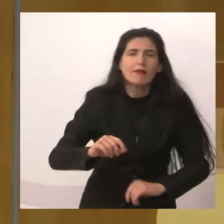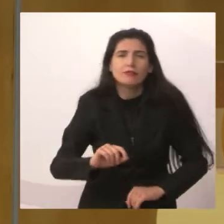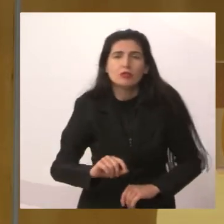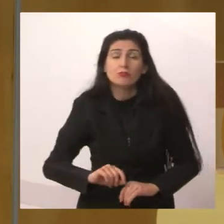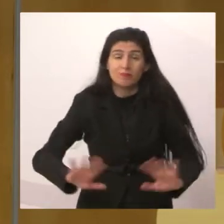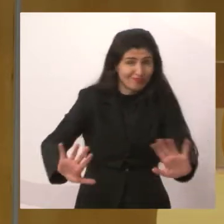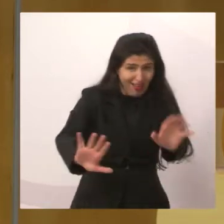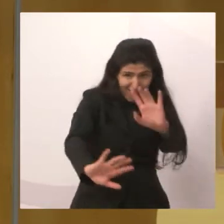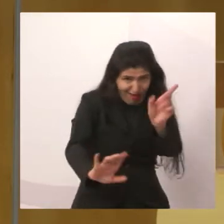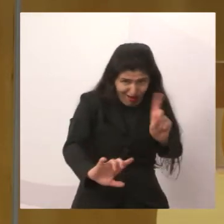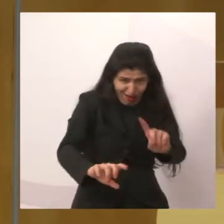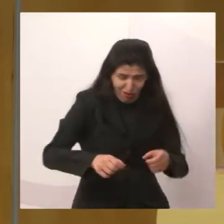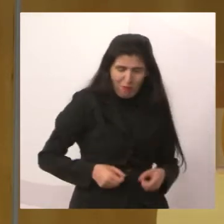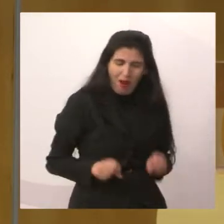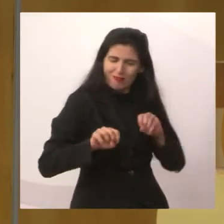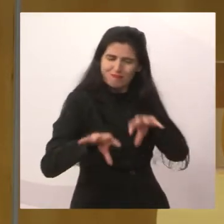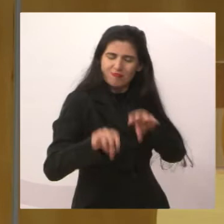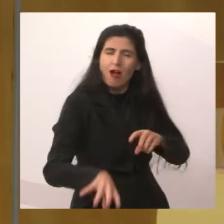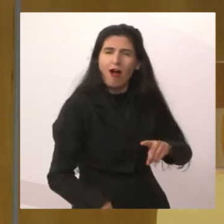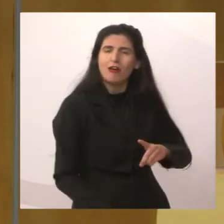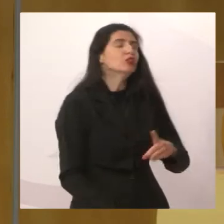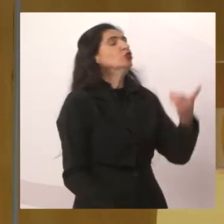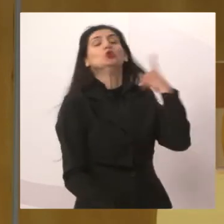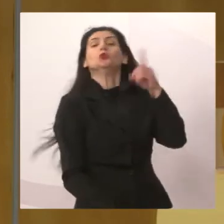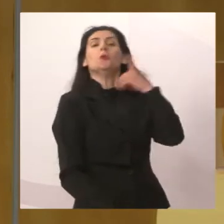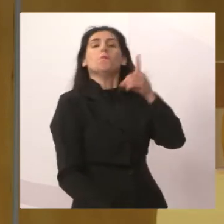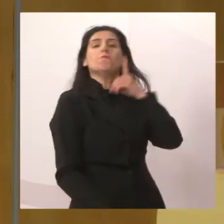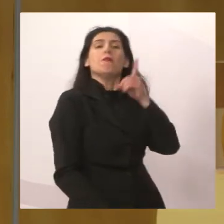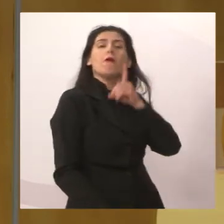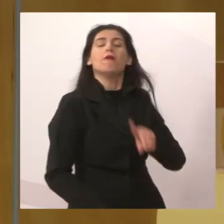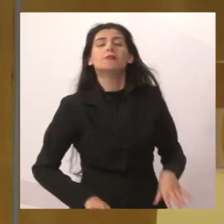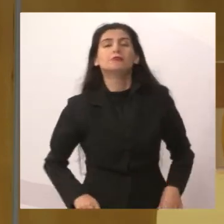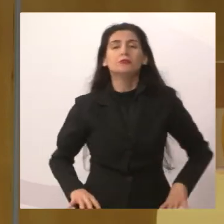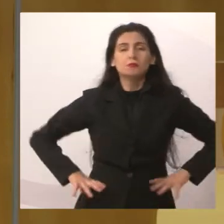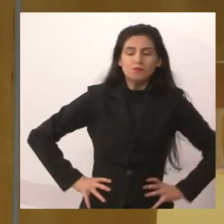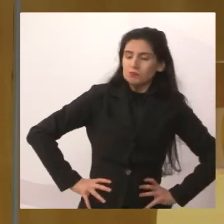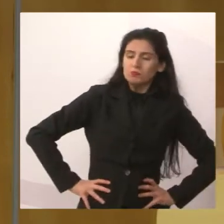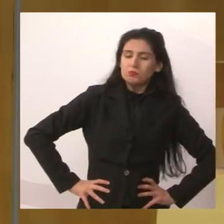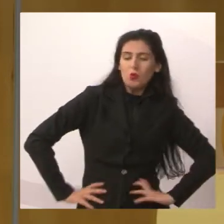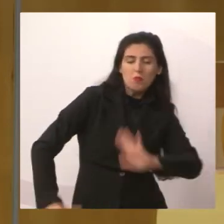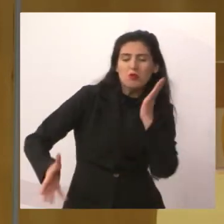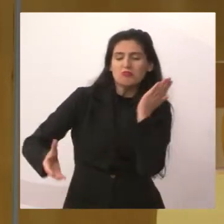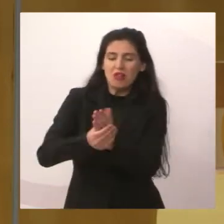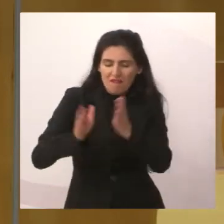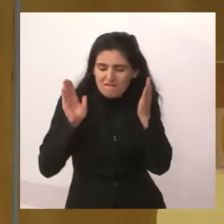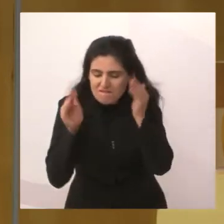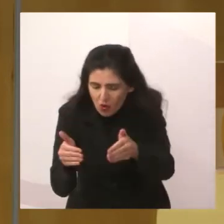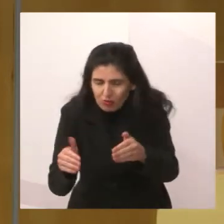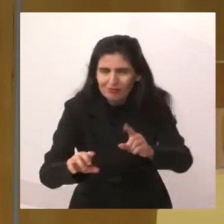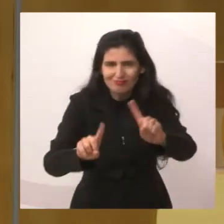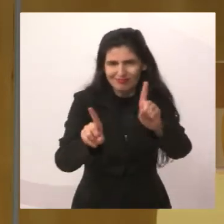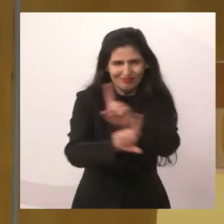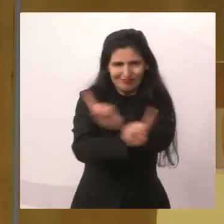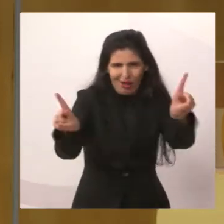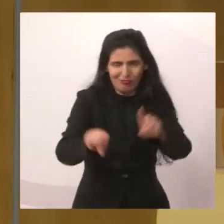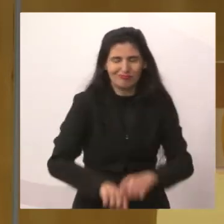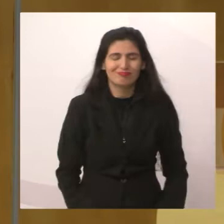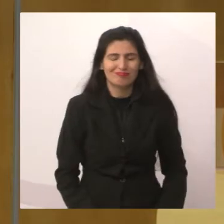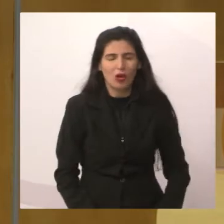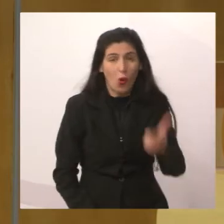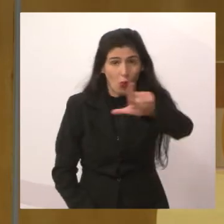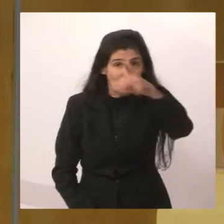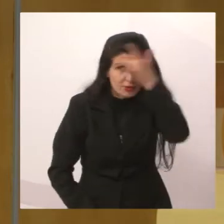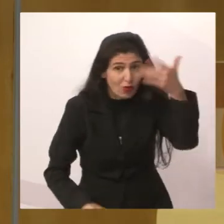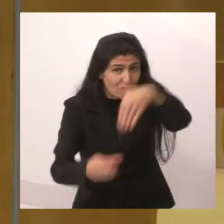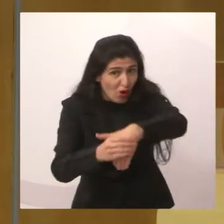não é eleito prefeito para produzir pareceres em processos, é eleito para cuidar das pessoas.